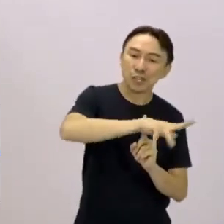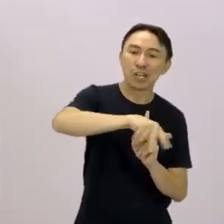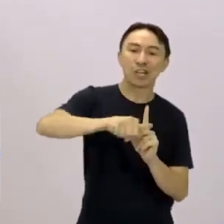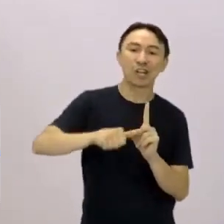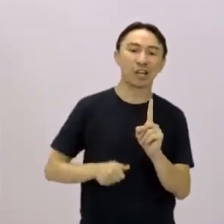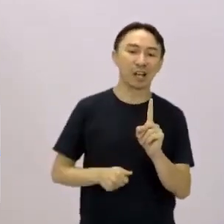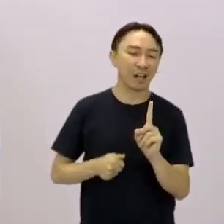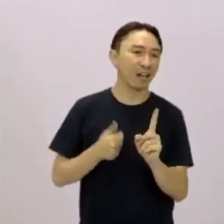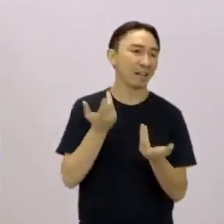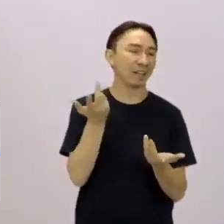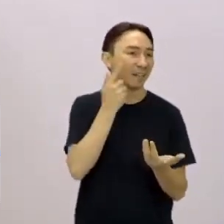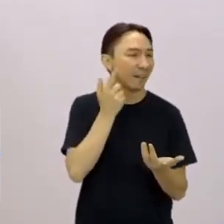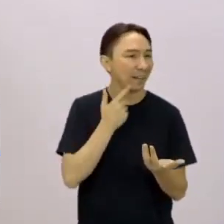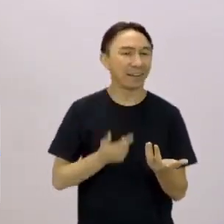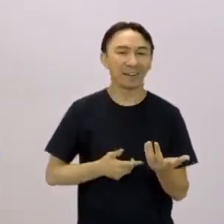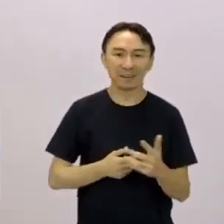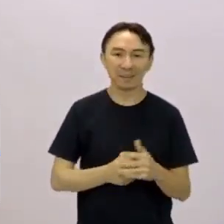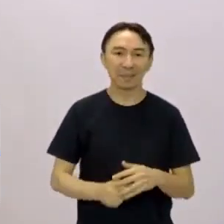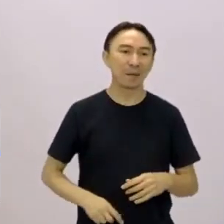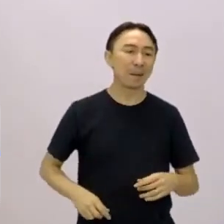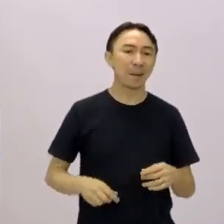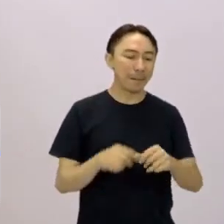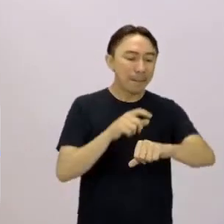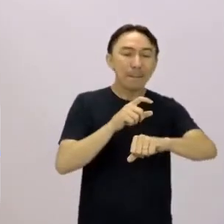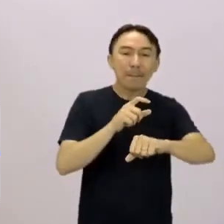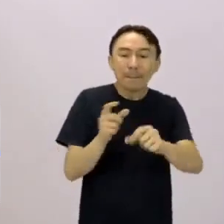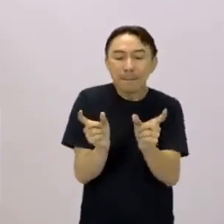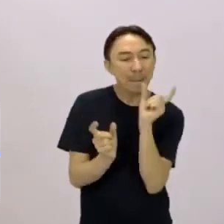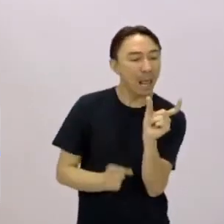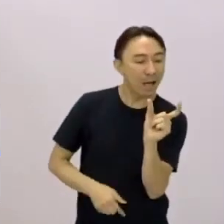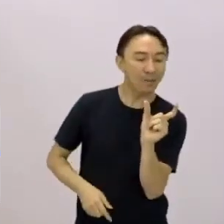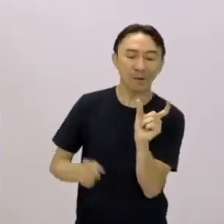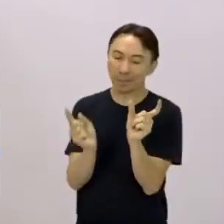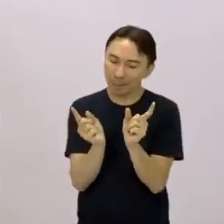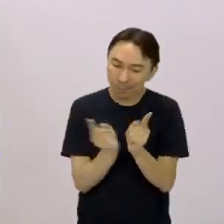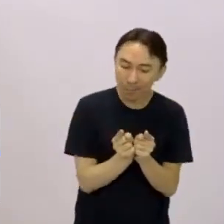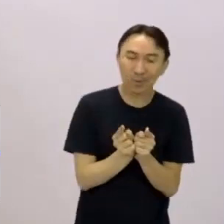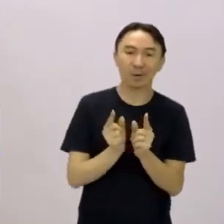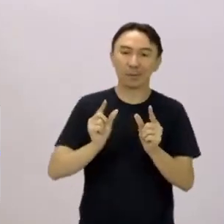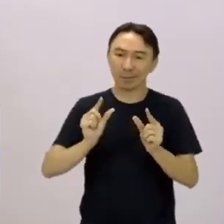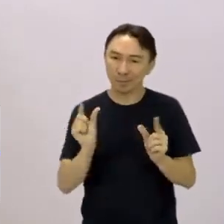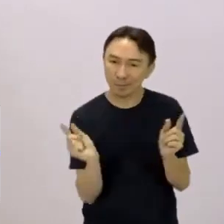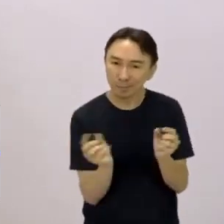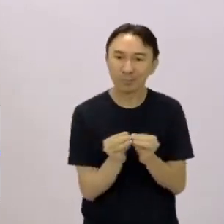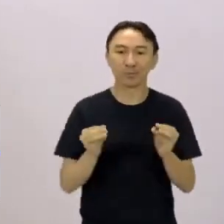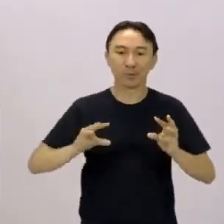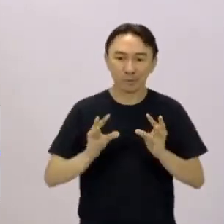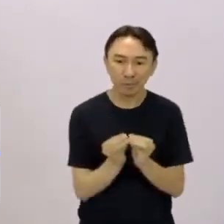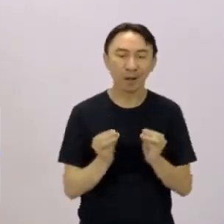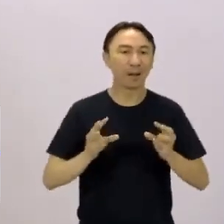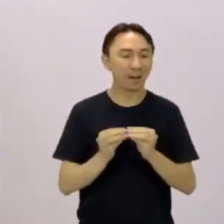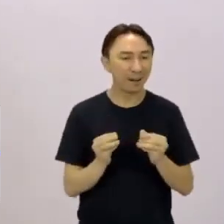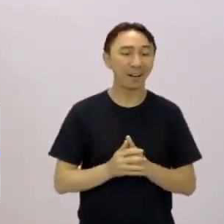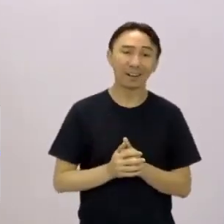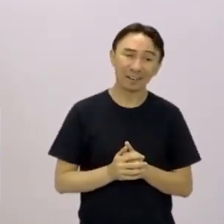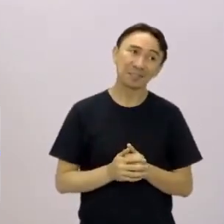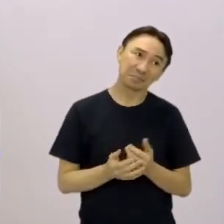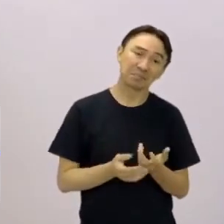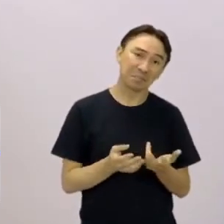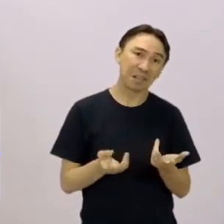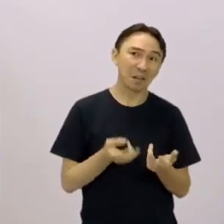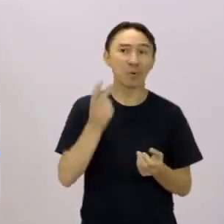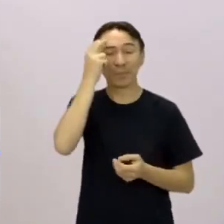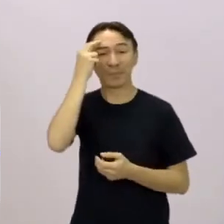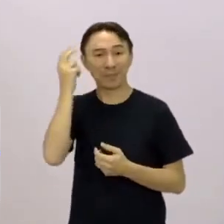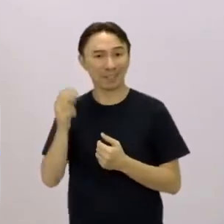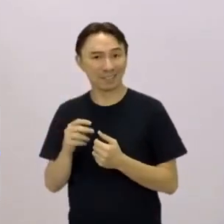coisas, para que a gente faça sentido conversar com todo mundo, mas que muitas vezes pode só ter sentido em determinados grupos,